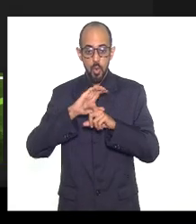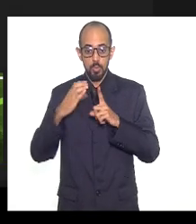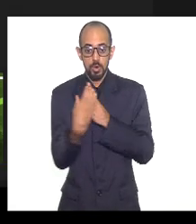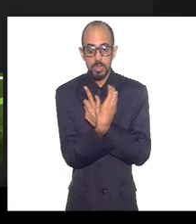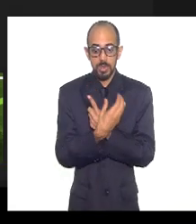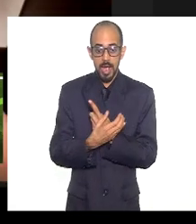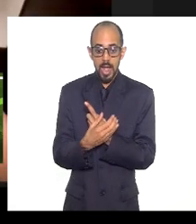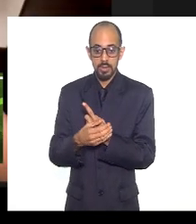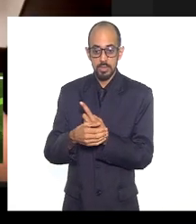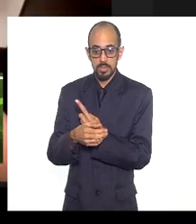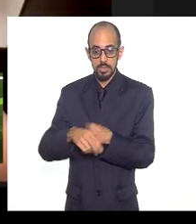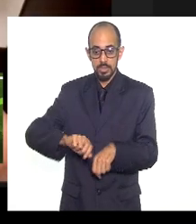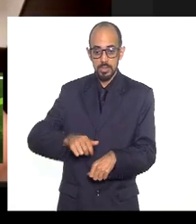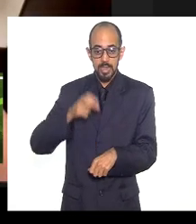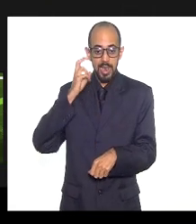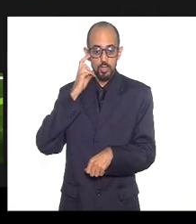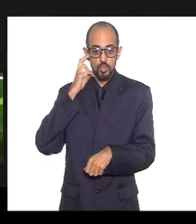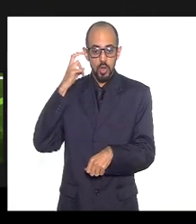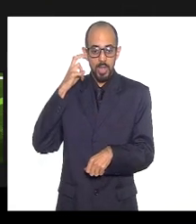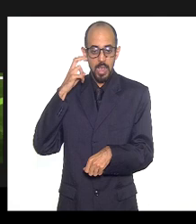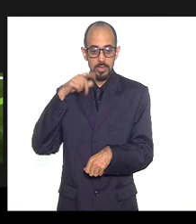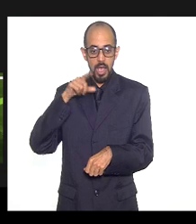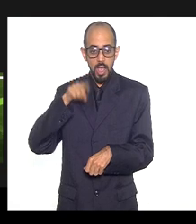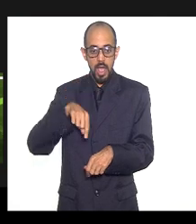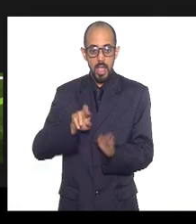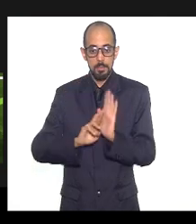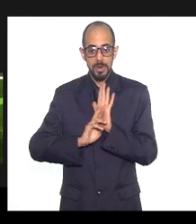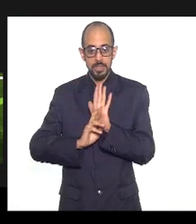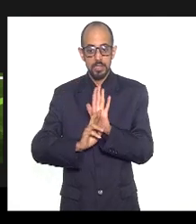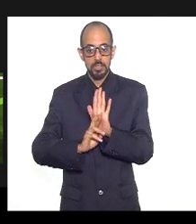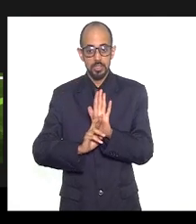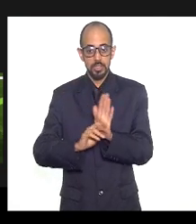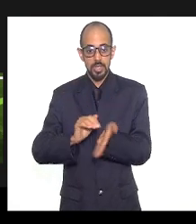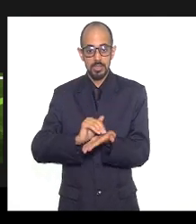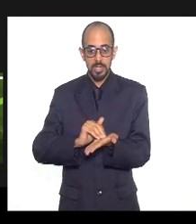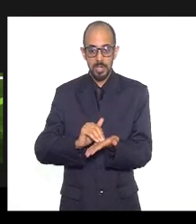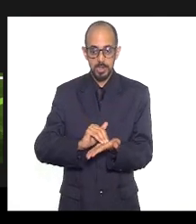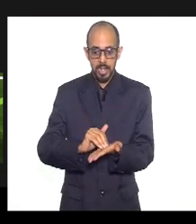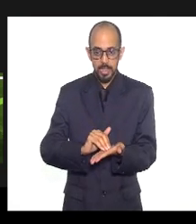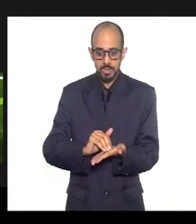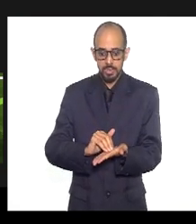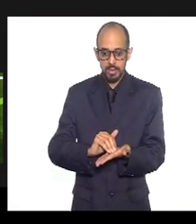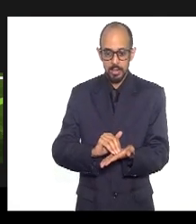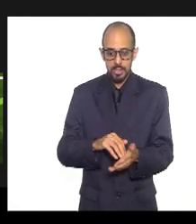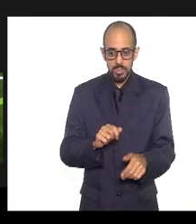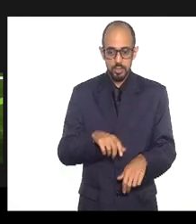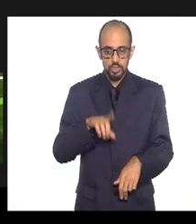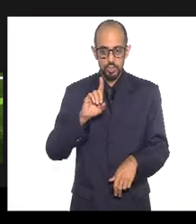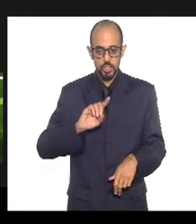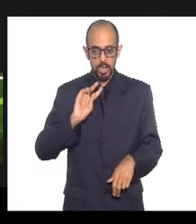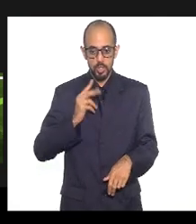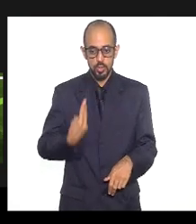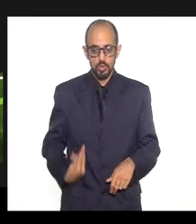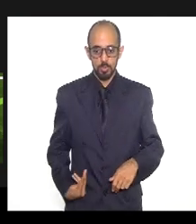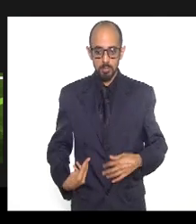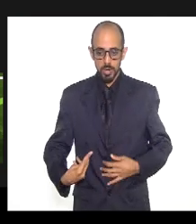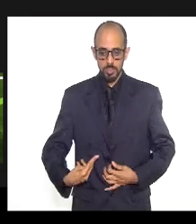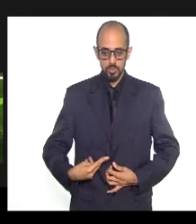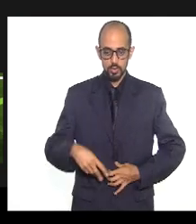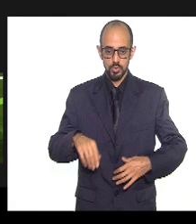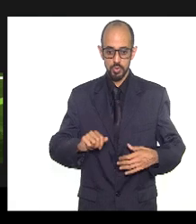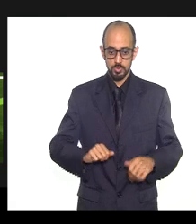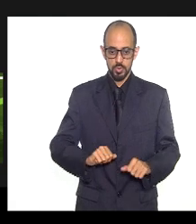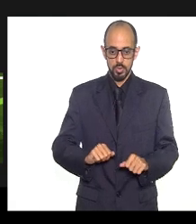ela representa a Secretaria Estadual de Desenvolvimento Social e Direitos Humanos do Estado do Rio de Janeiro.